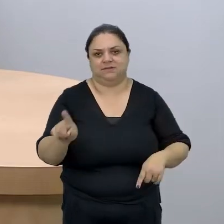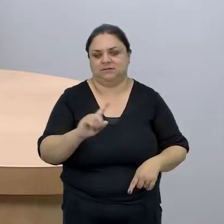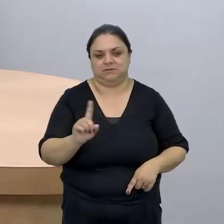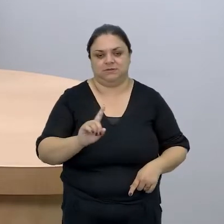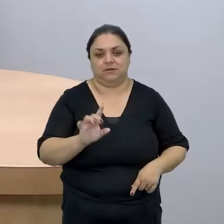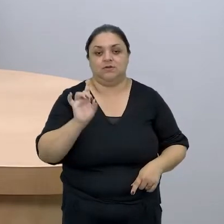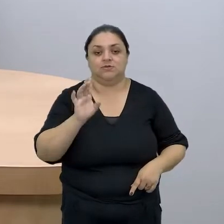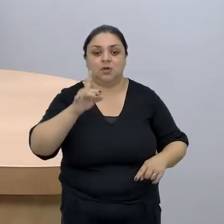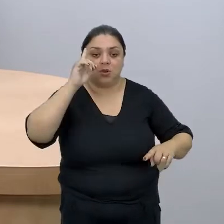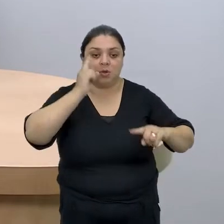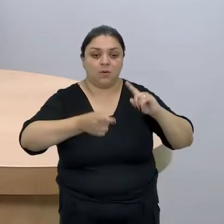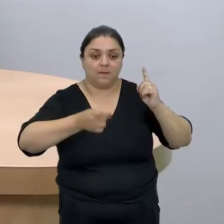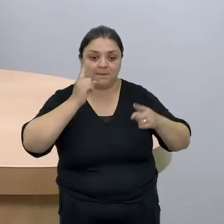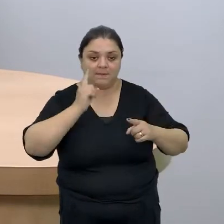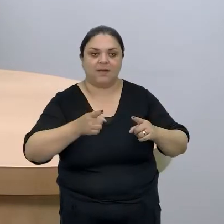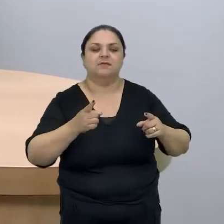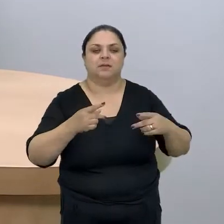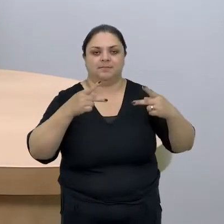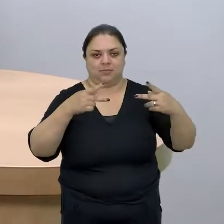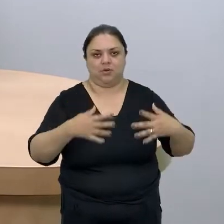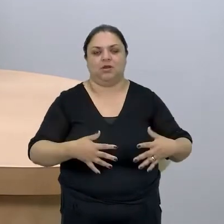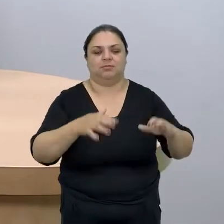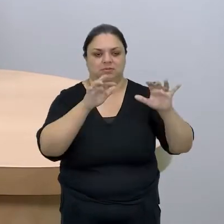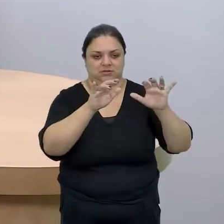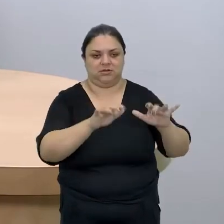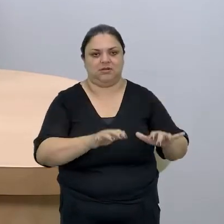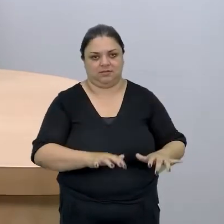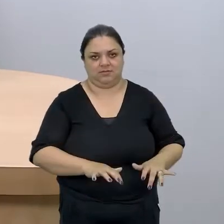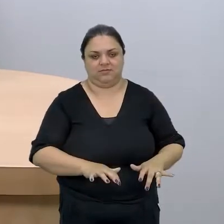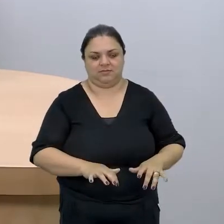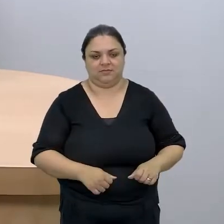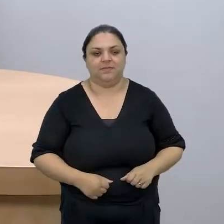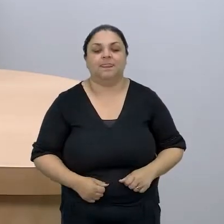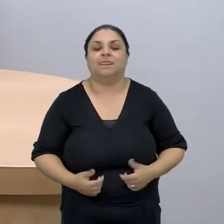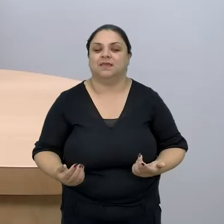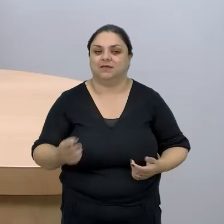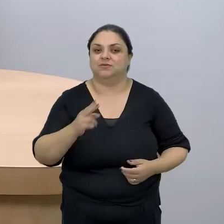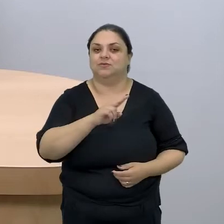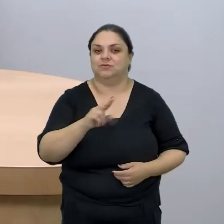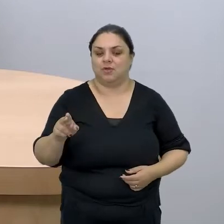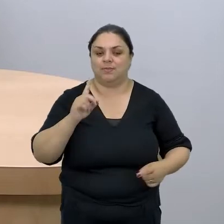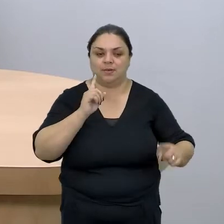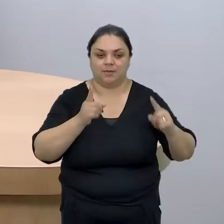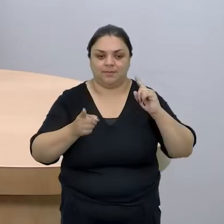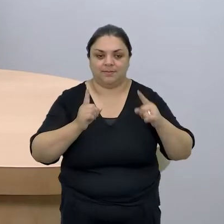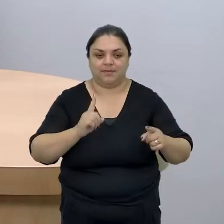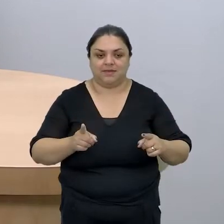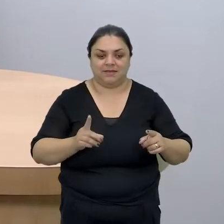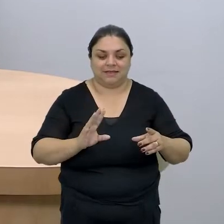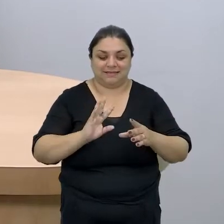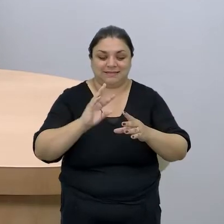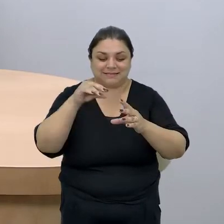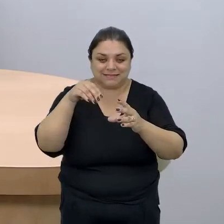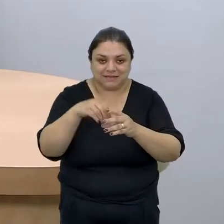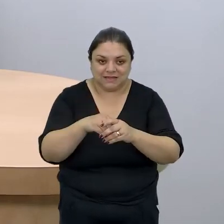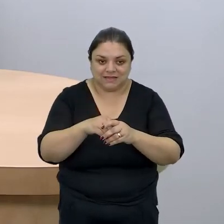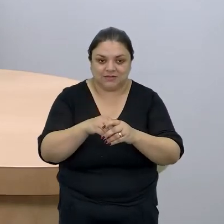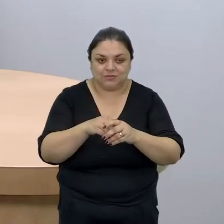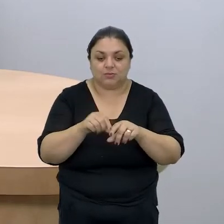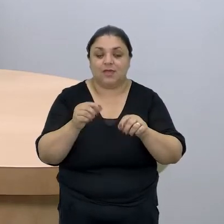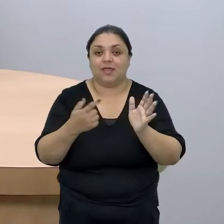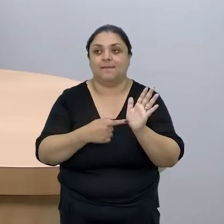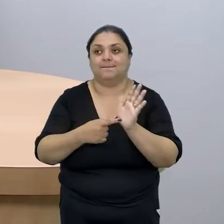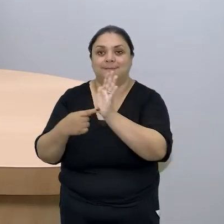comando. Na hora que eu programa, eu escrevo. Depois fica lá. Tem o nome do comando e você só muda a partezinha interna do que você quer que